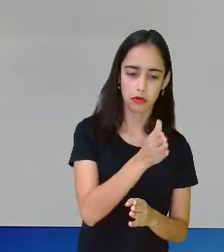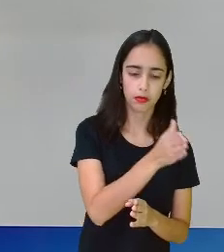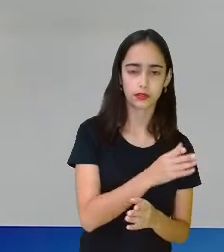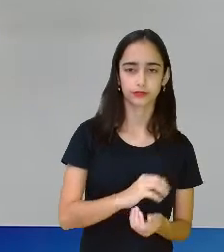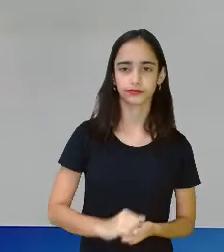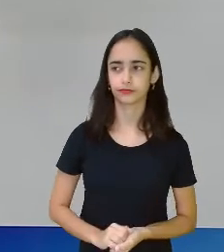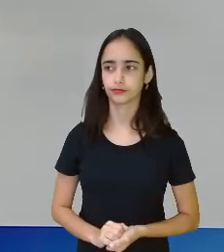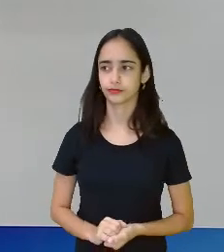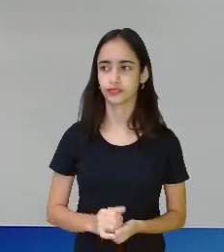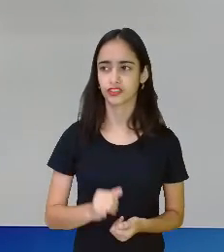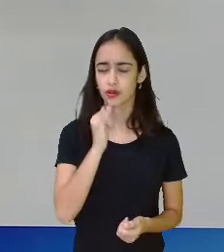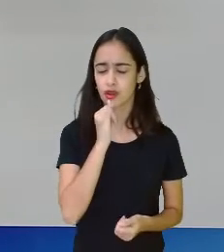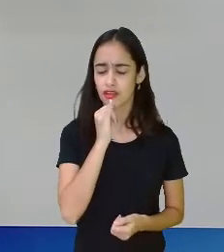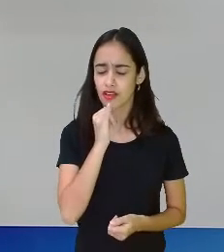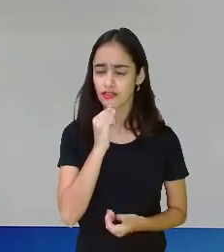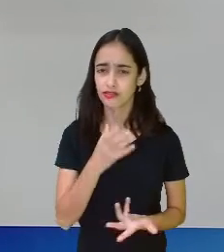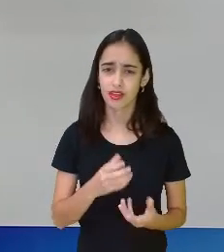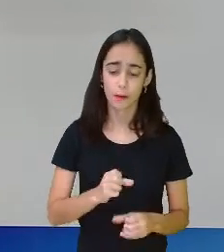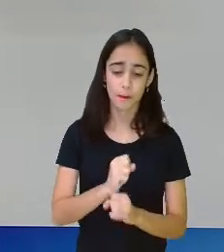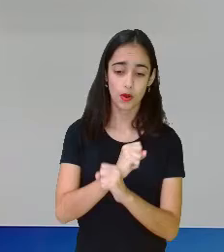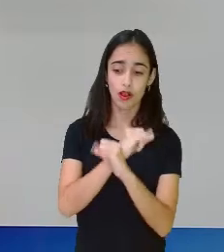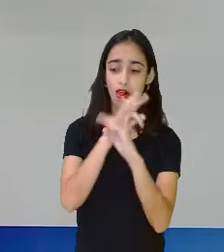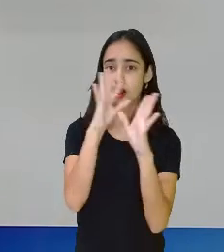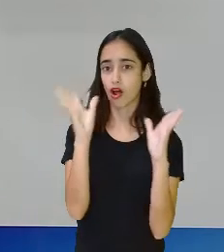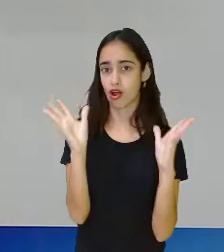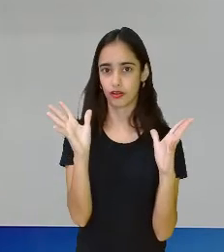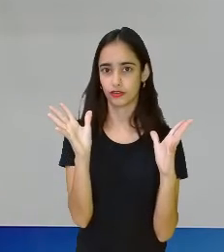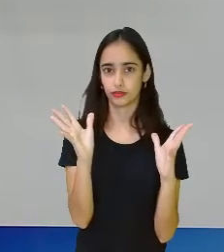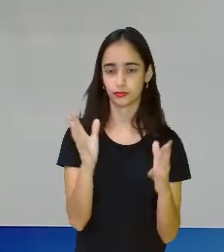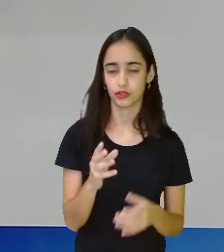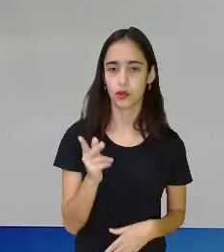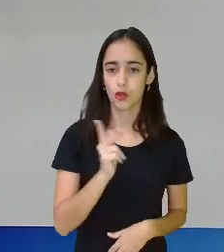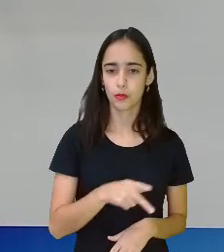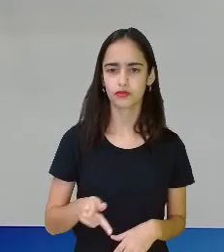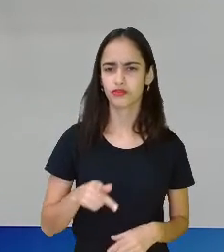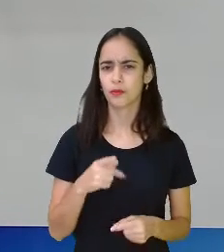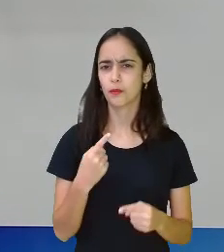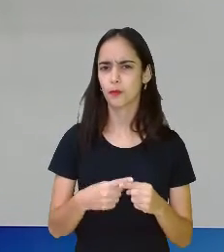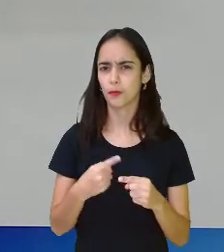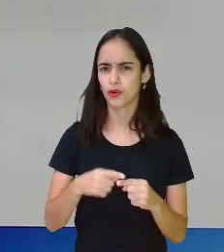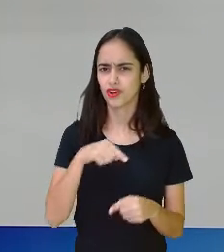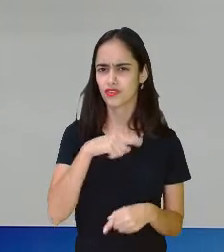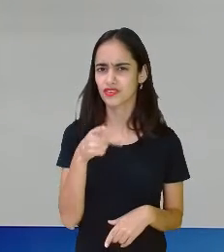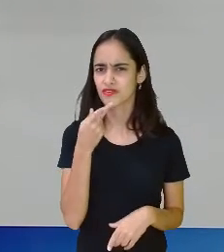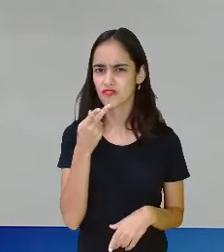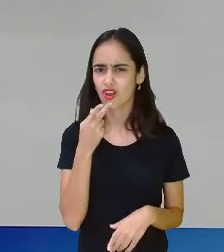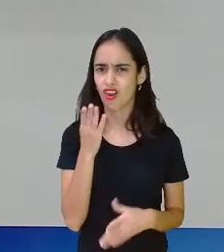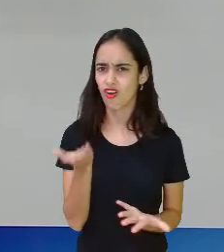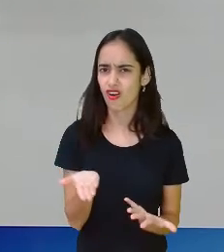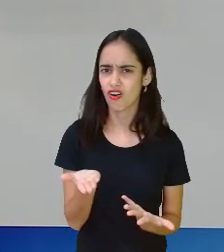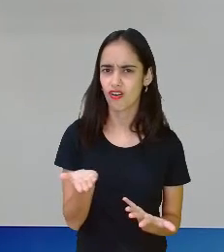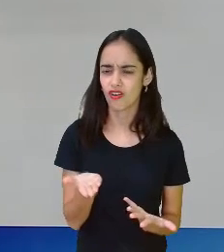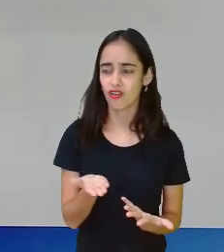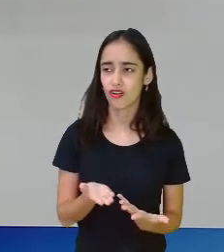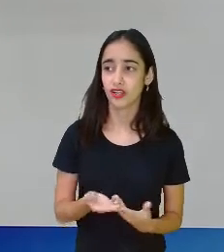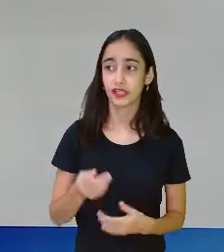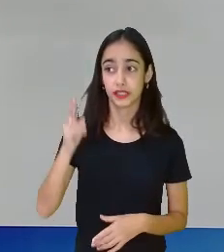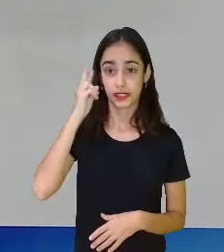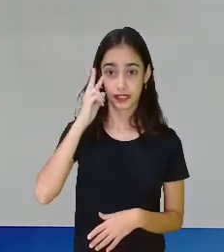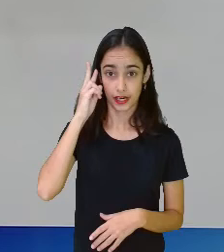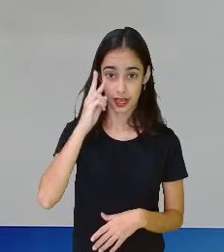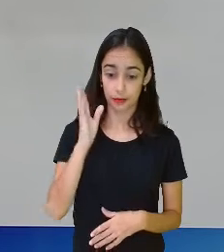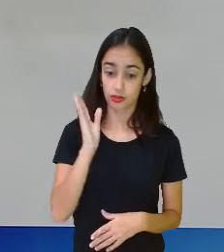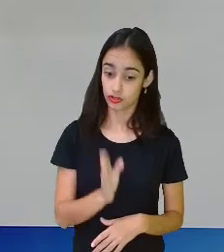tenho um exemplo claríssimo. Professora, por que a senhora disse isso? Lembra que eu falei que as parcelas podem ter valores diferentes? Pois